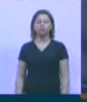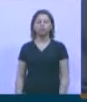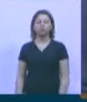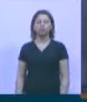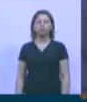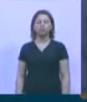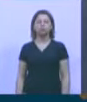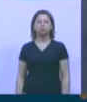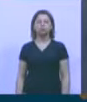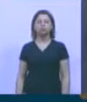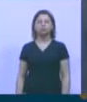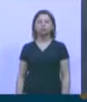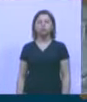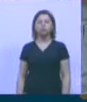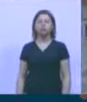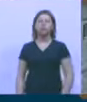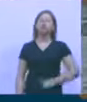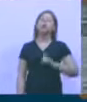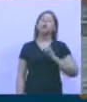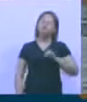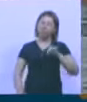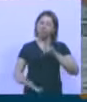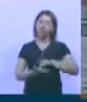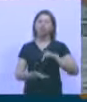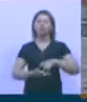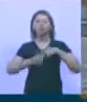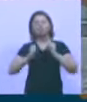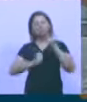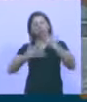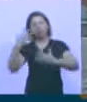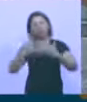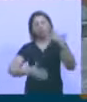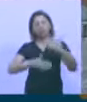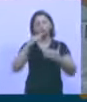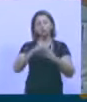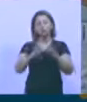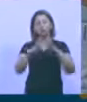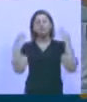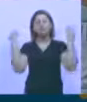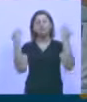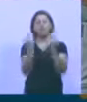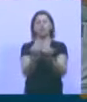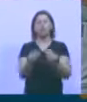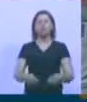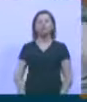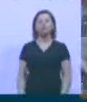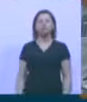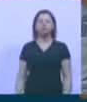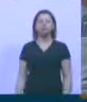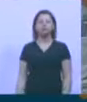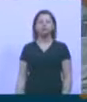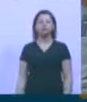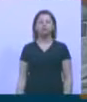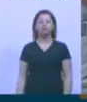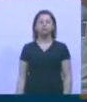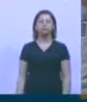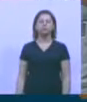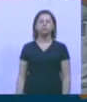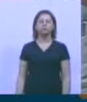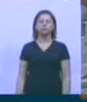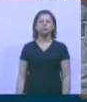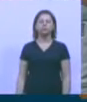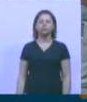the generations. Isso pode afetar toda a geração de uma família. We know very well how physical sicknesses